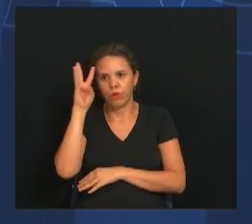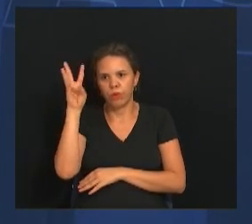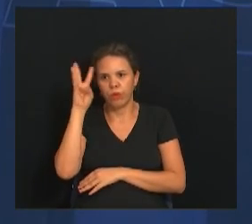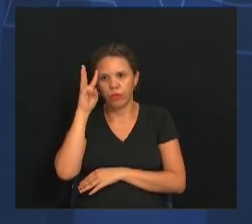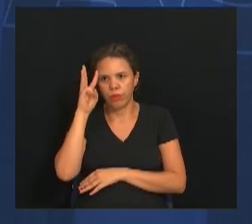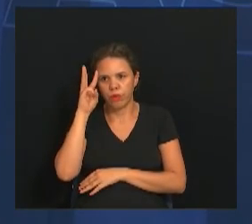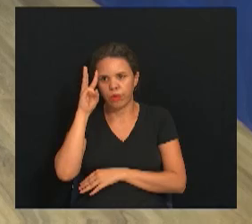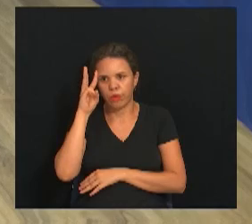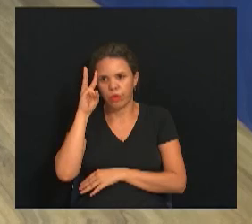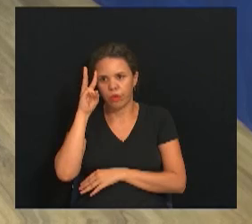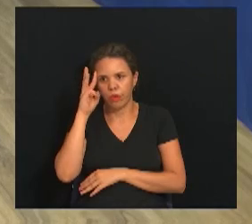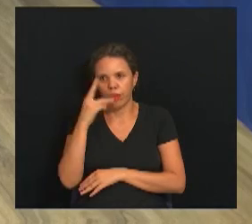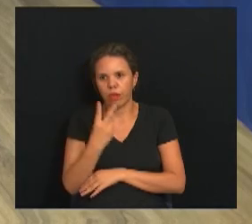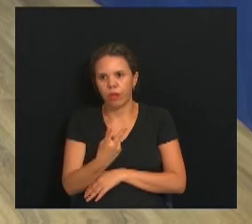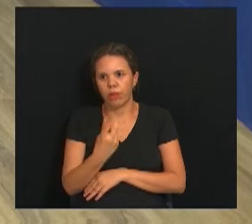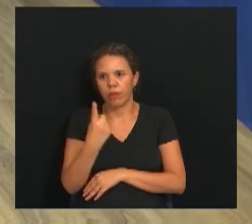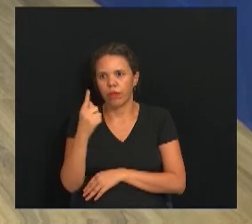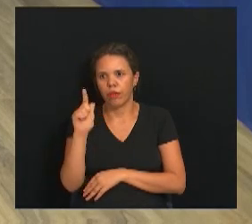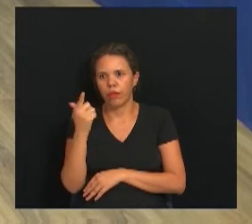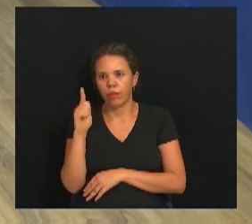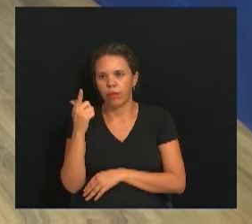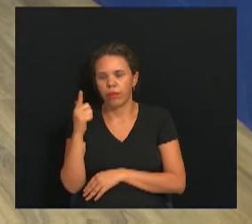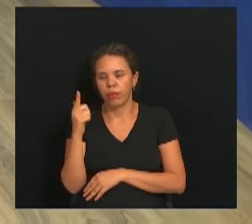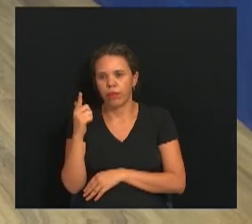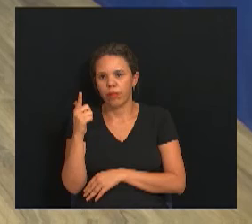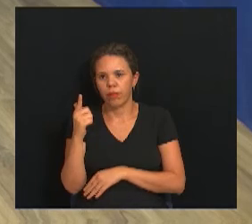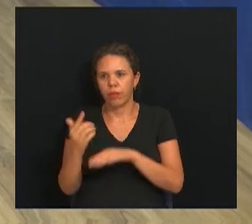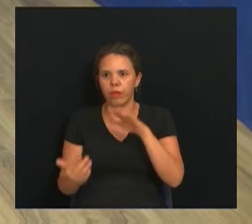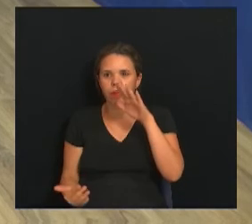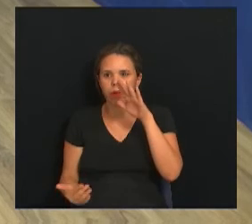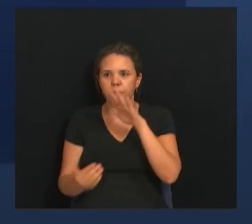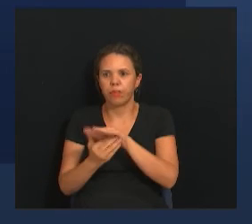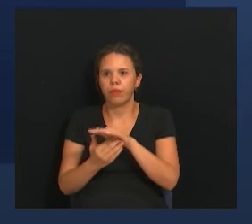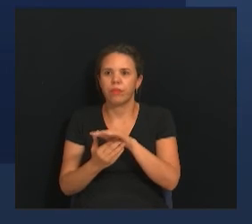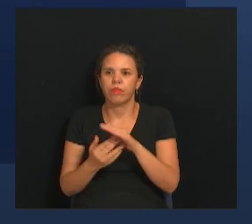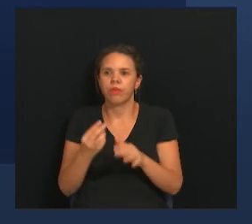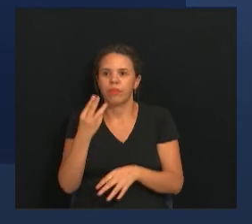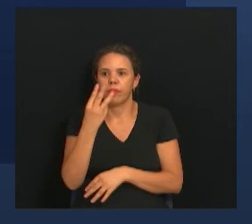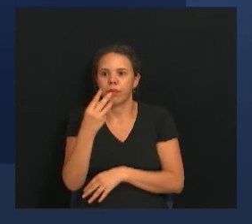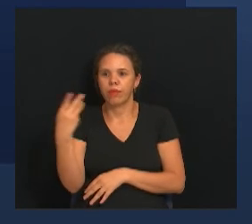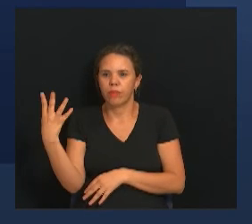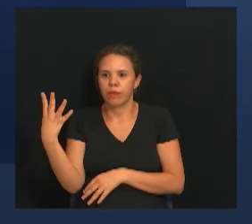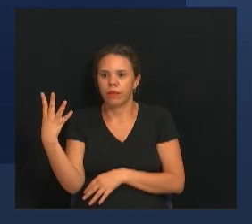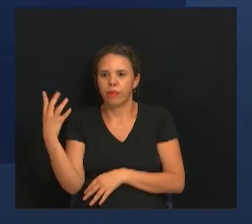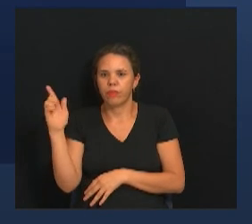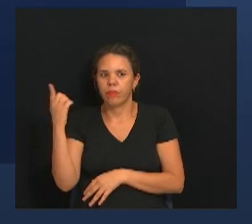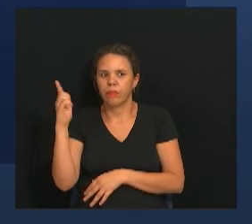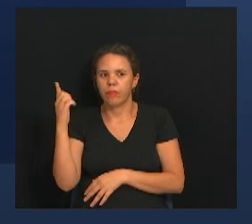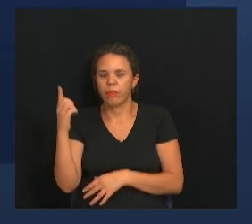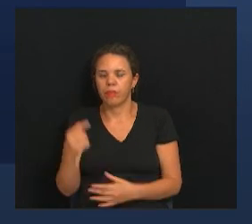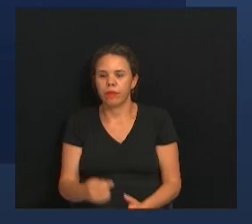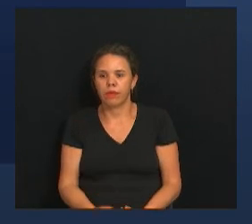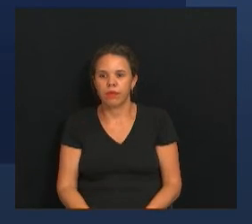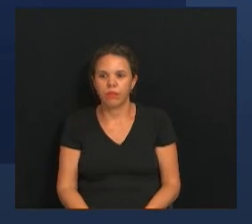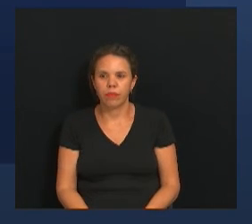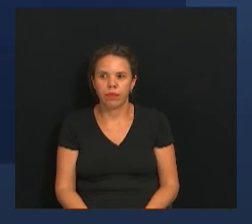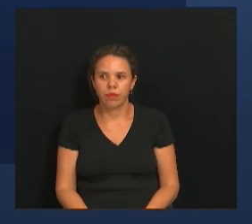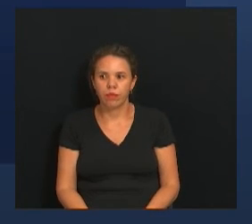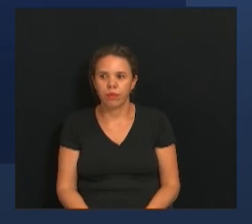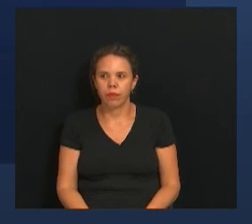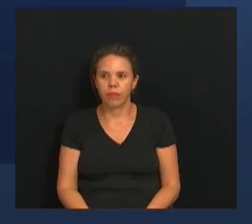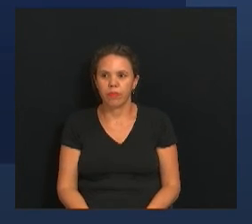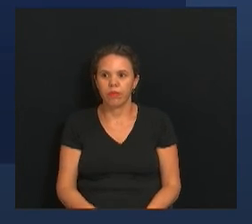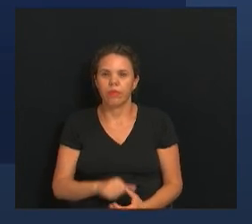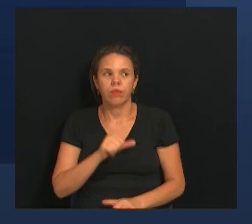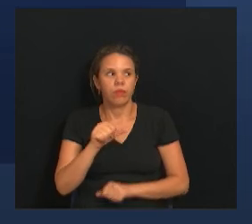temos mínima de 21 graus, olha só, já está aqui na minha tela. Amanhã, 8 de março, mínima de 21. Ao longo do dia,